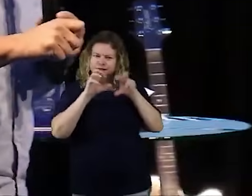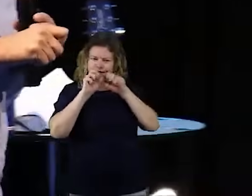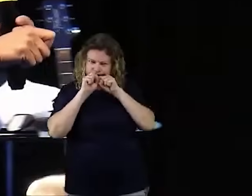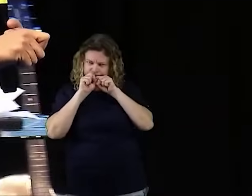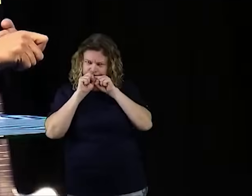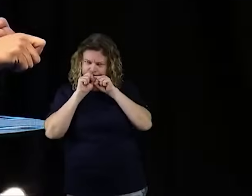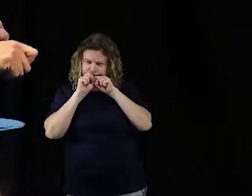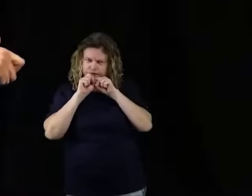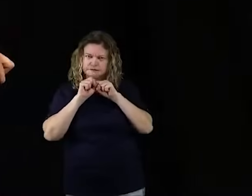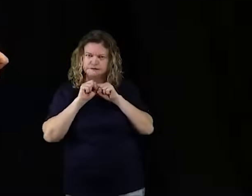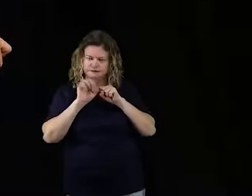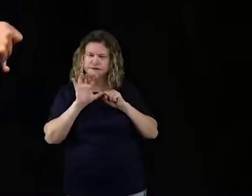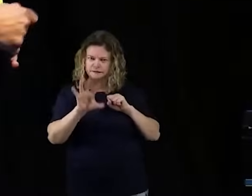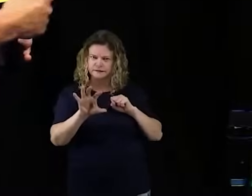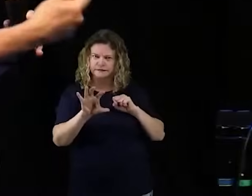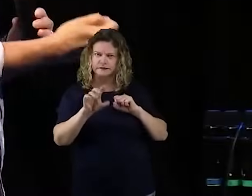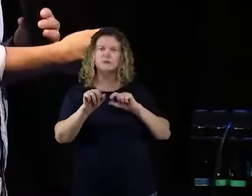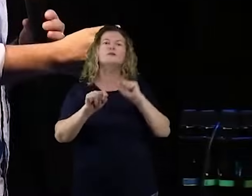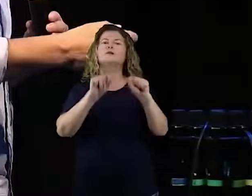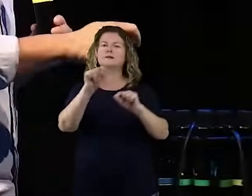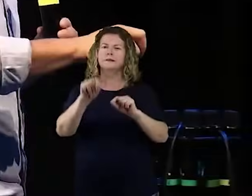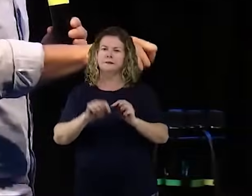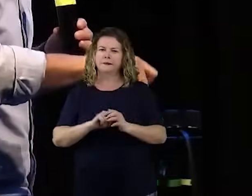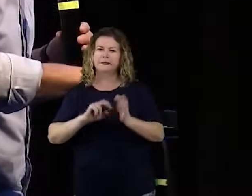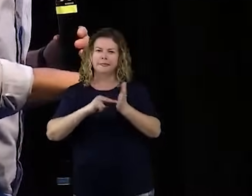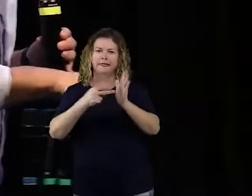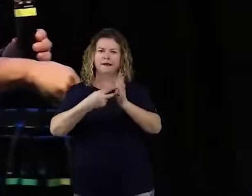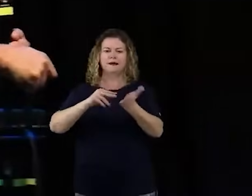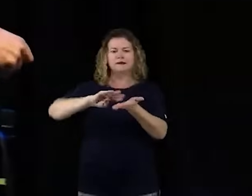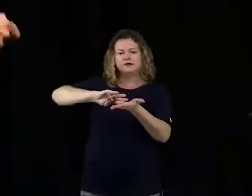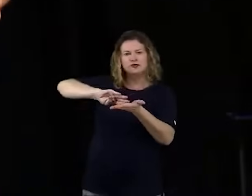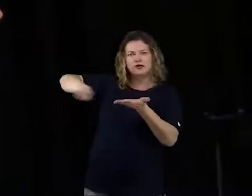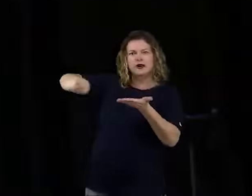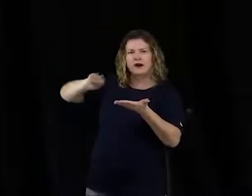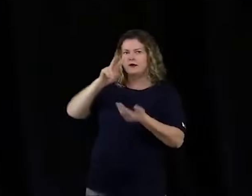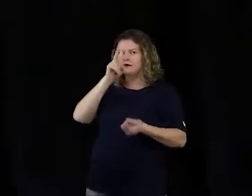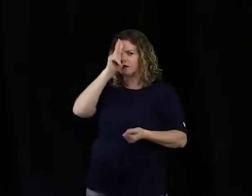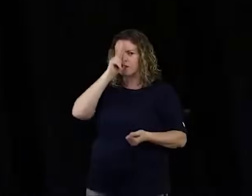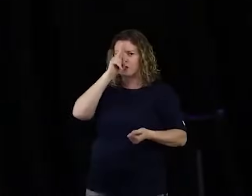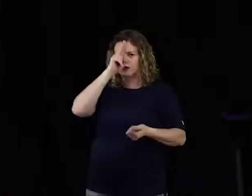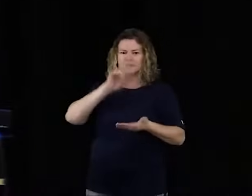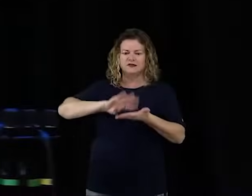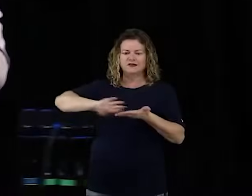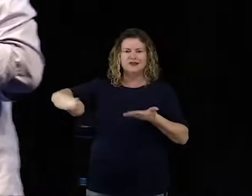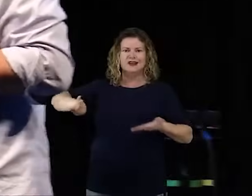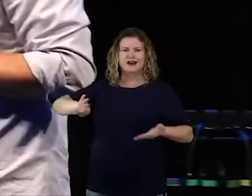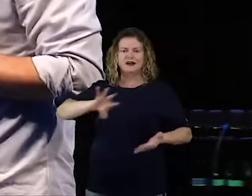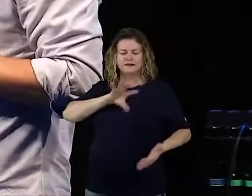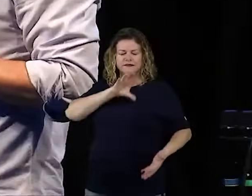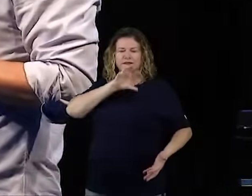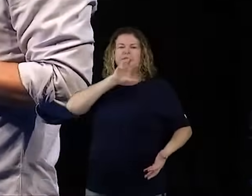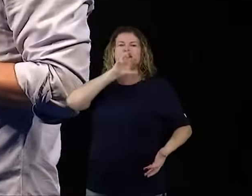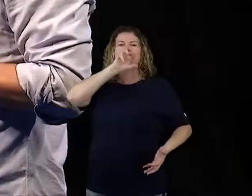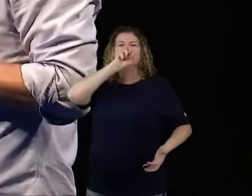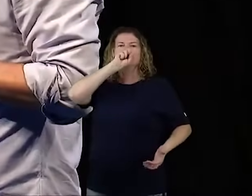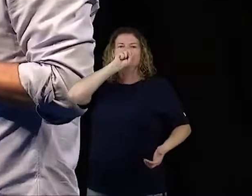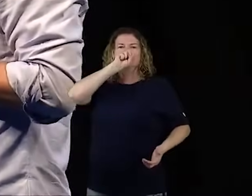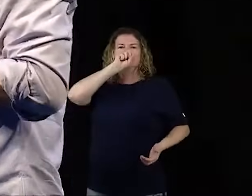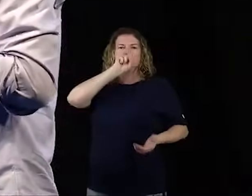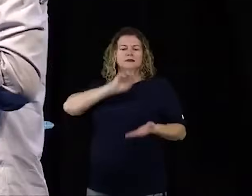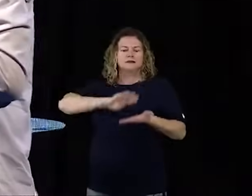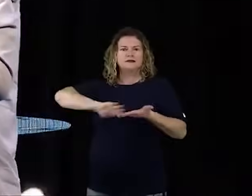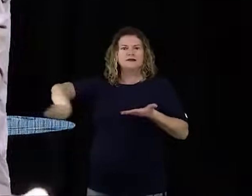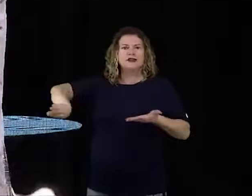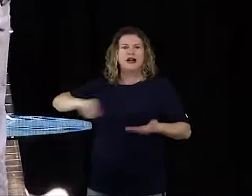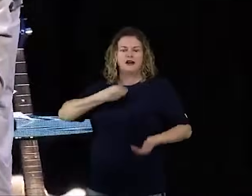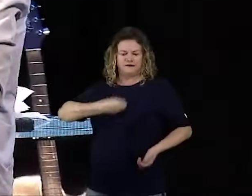você tirar a força tirar o f tirar a vida fazer